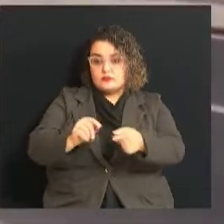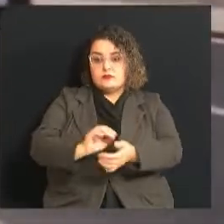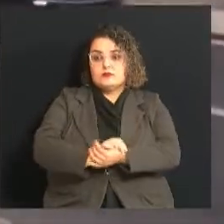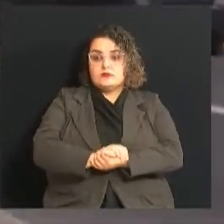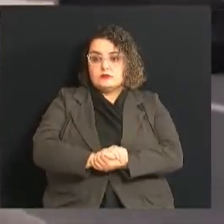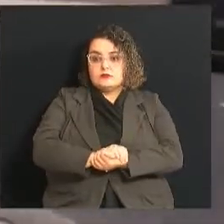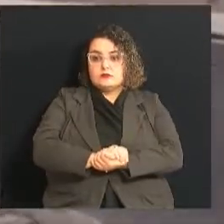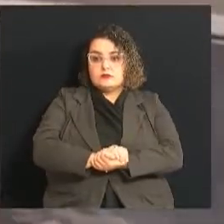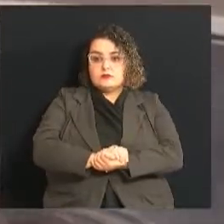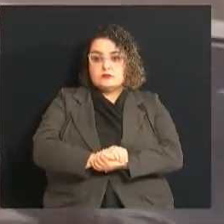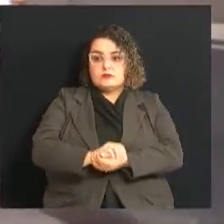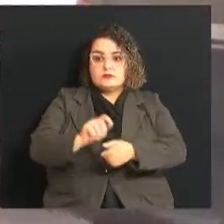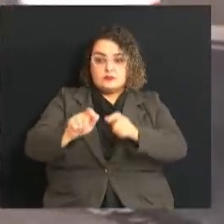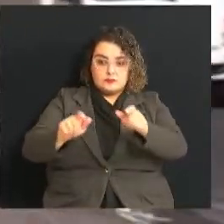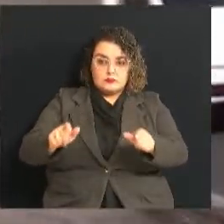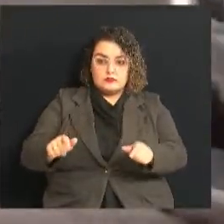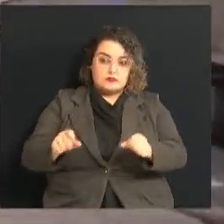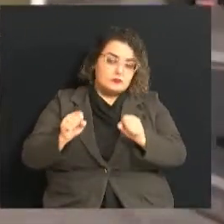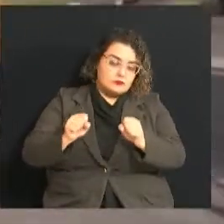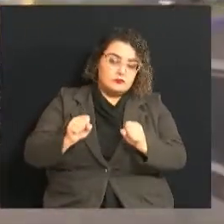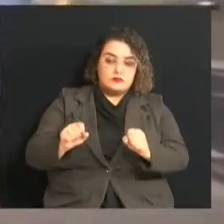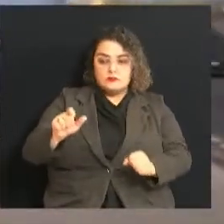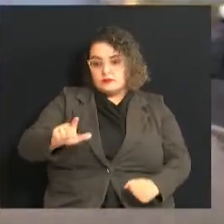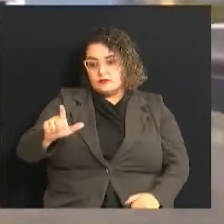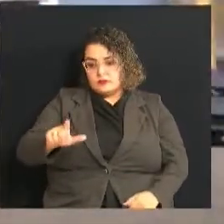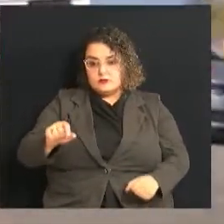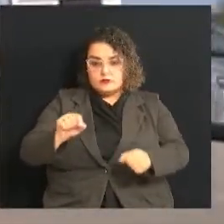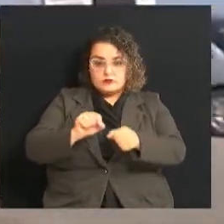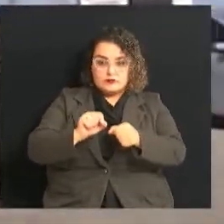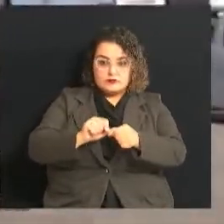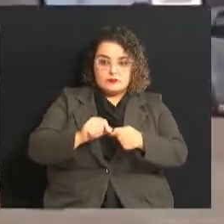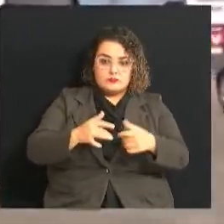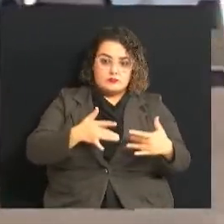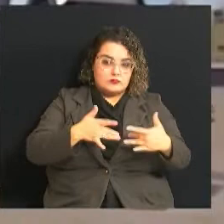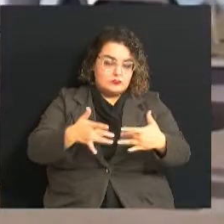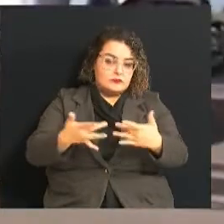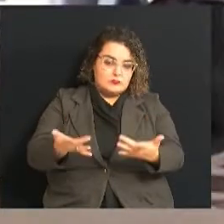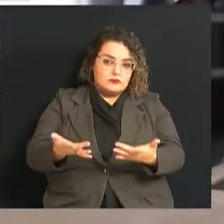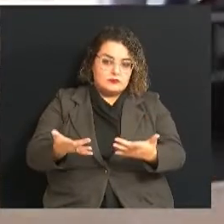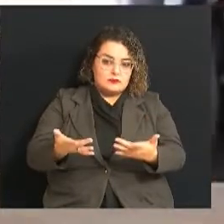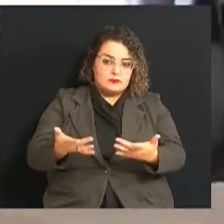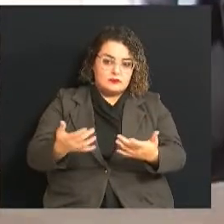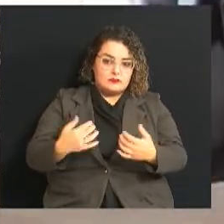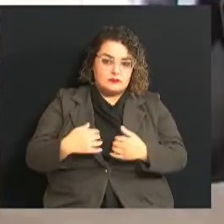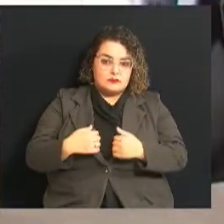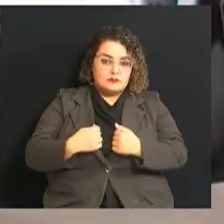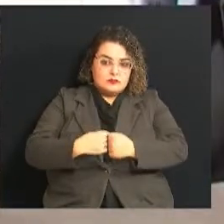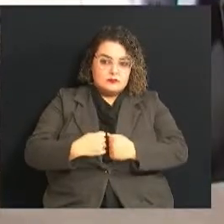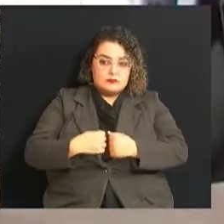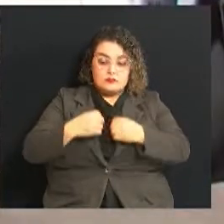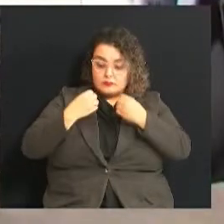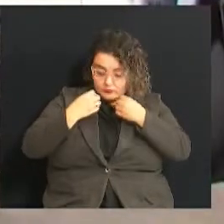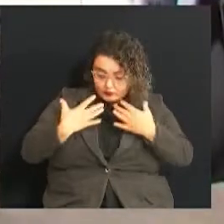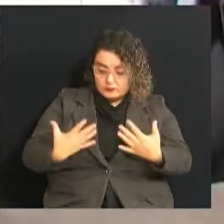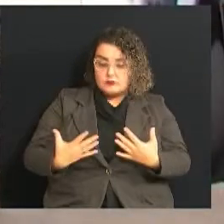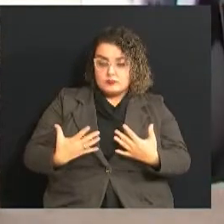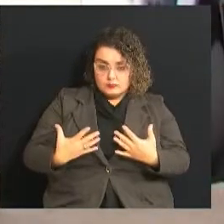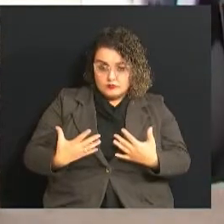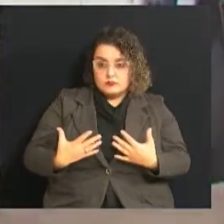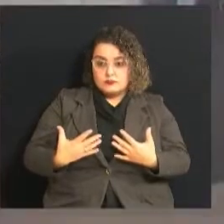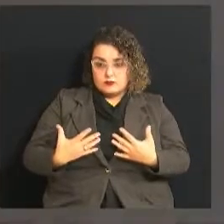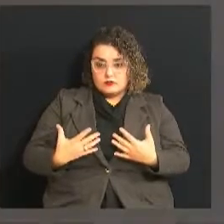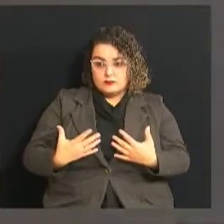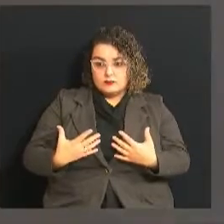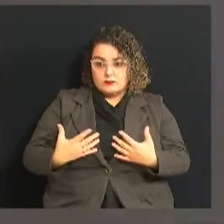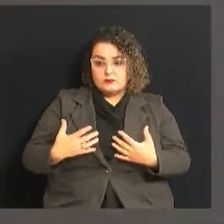quem puder, claro, fazer as doações, né, separe um agasalho em bom estado, né, que não